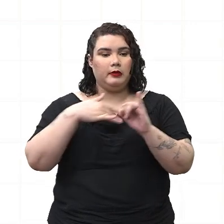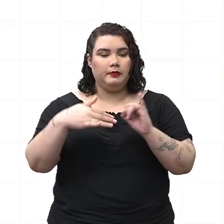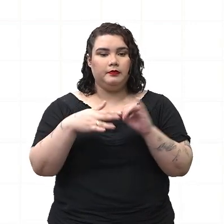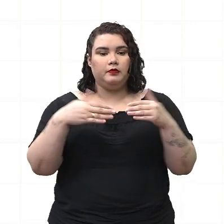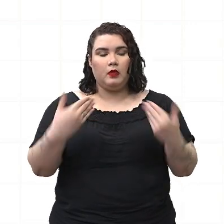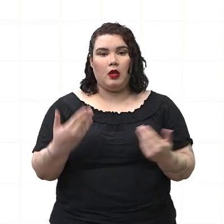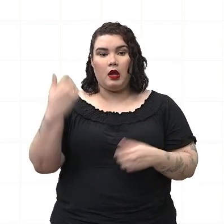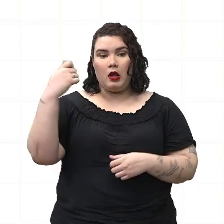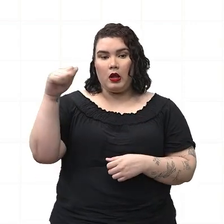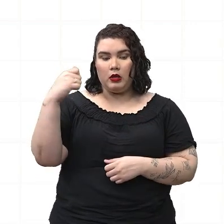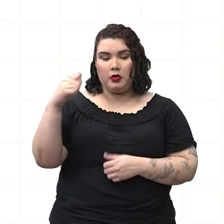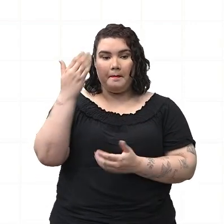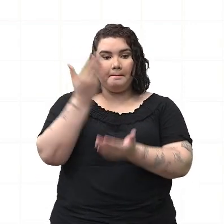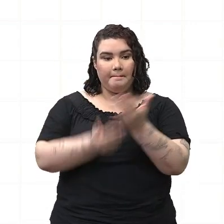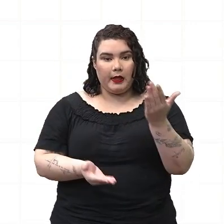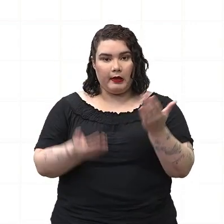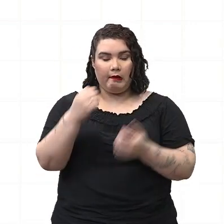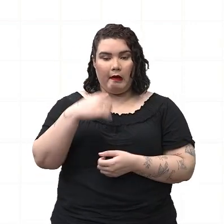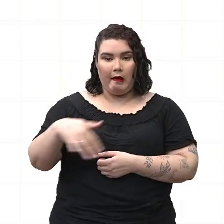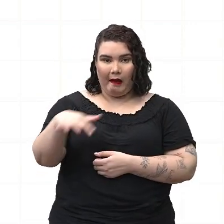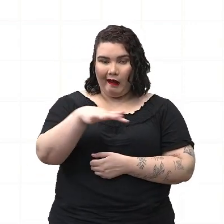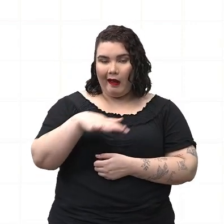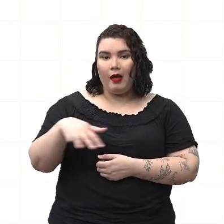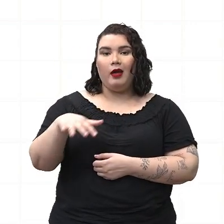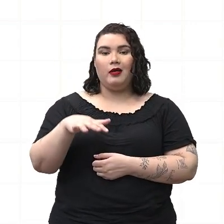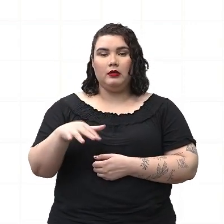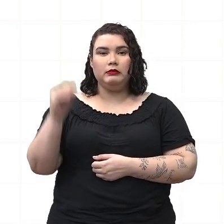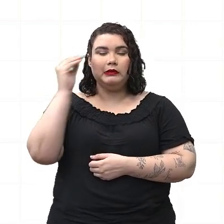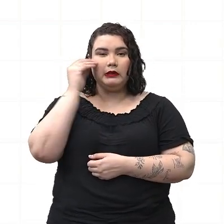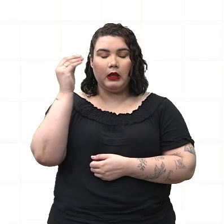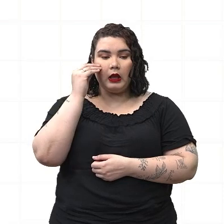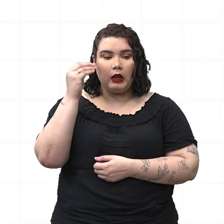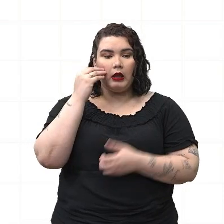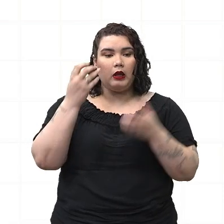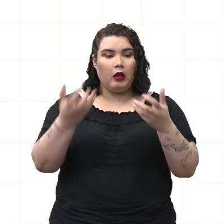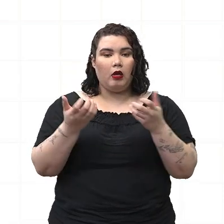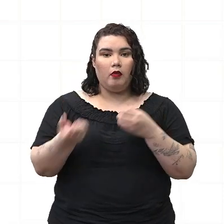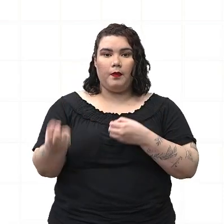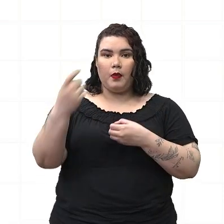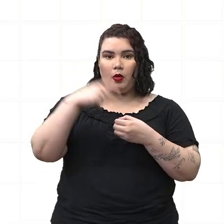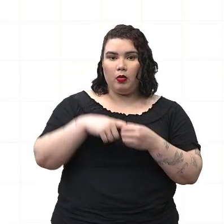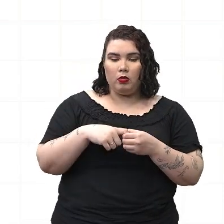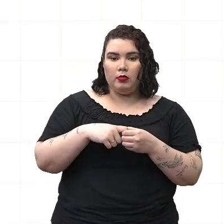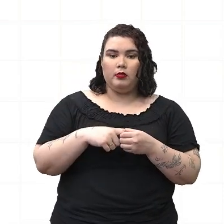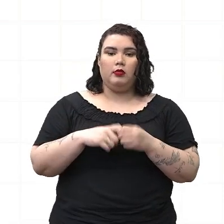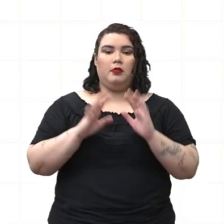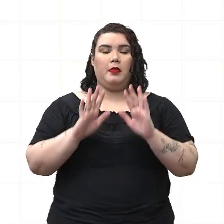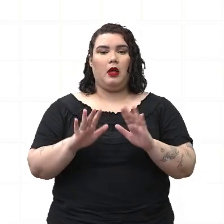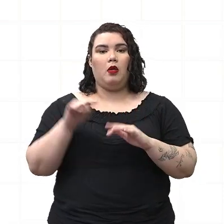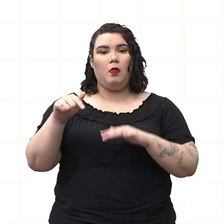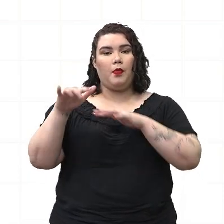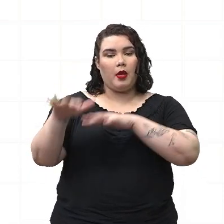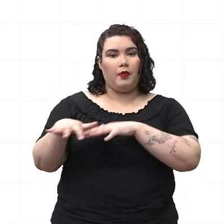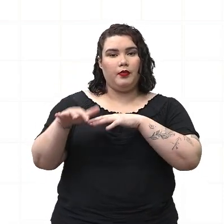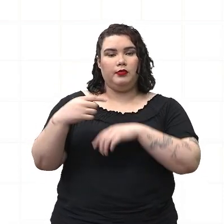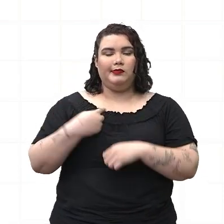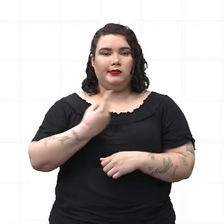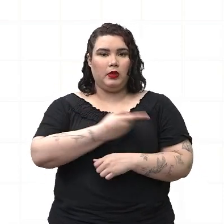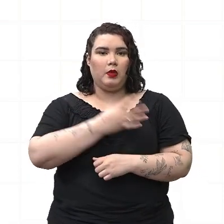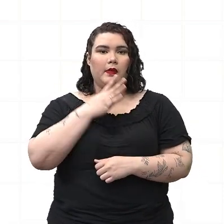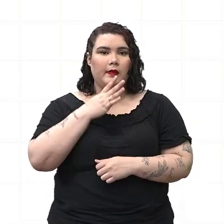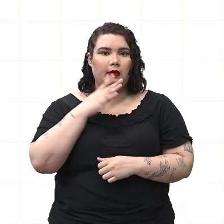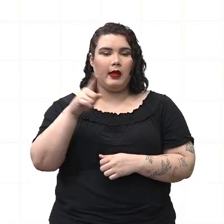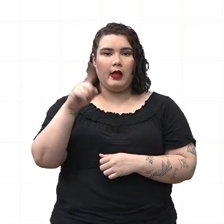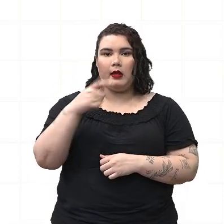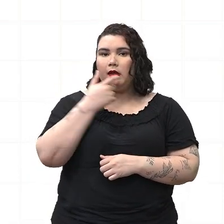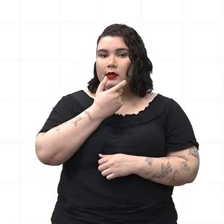Argentina, mesmo perdendo esse território, mesmo tentando aí reivindicar, o Reino Unido, né, que a gente conhece bastante como